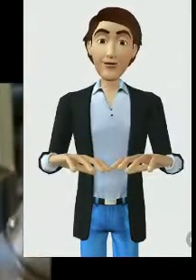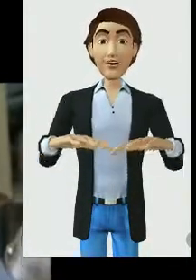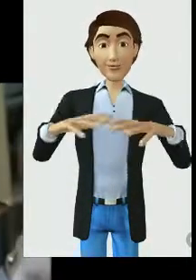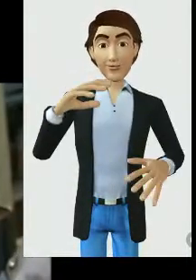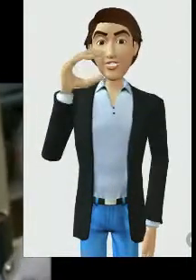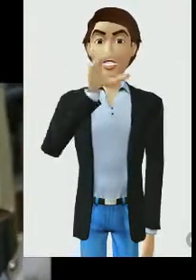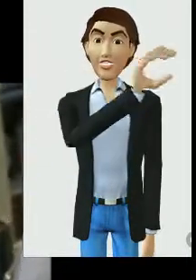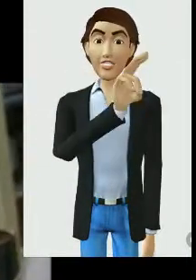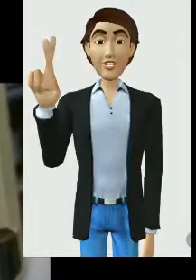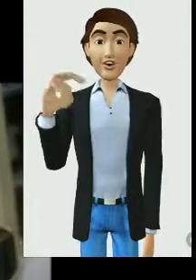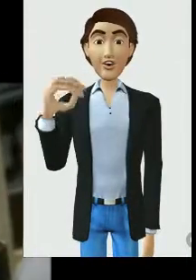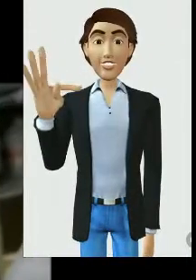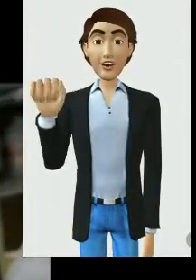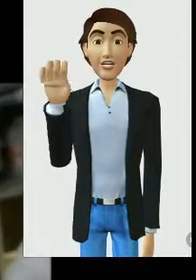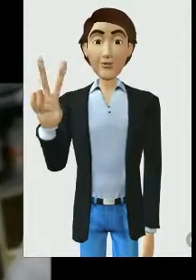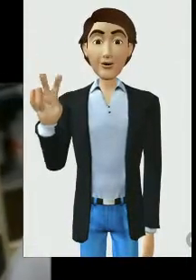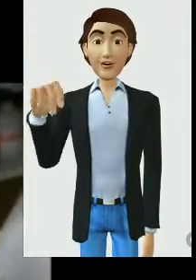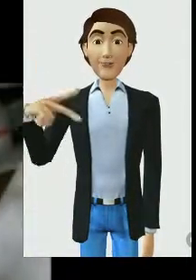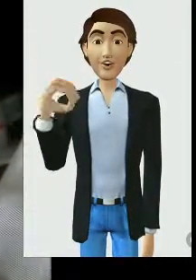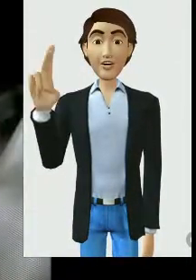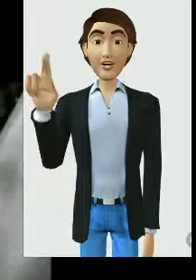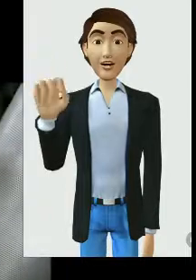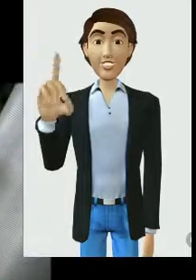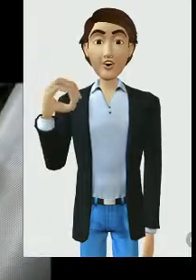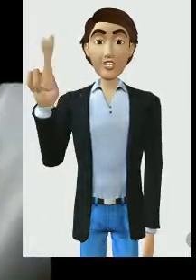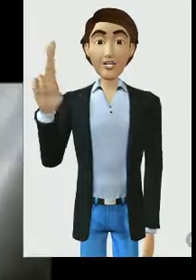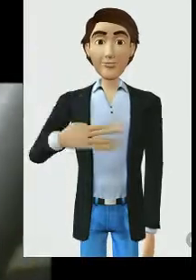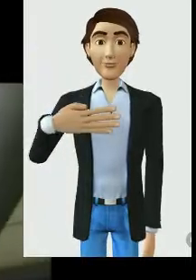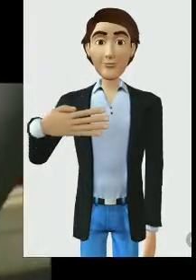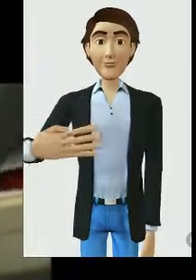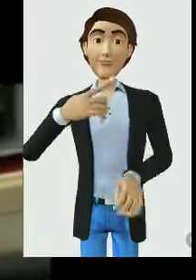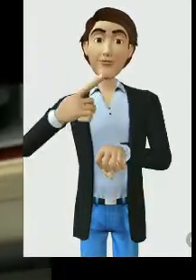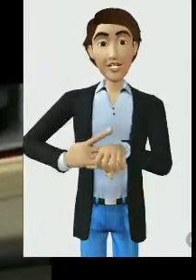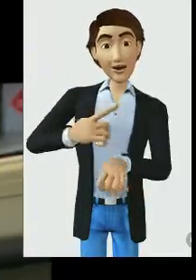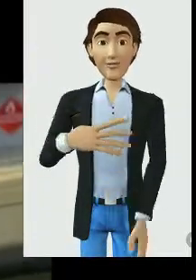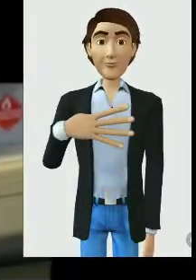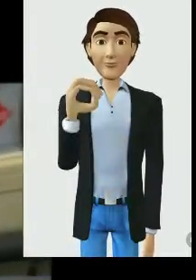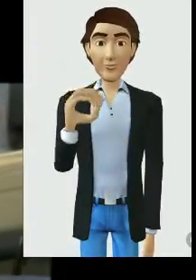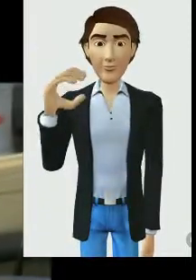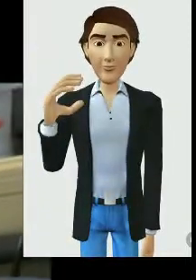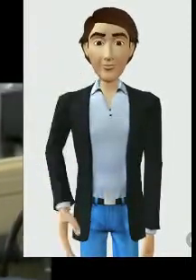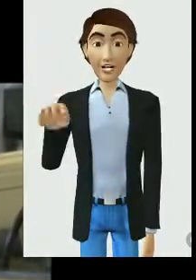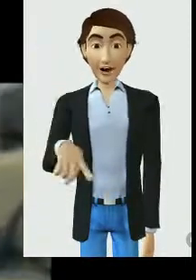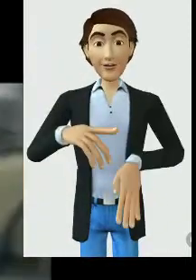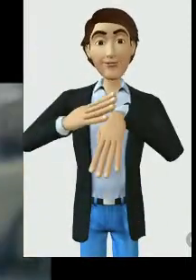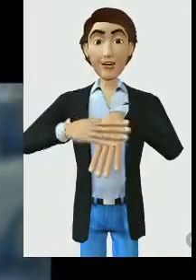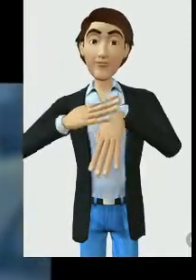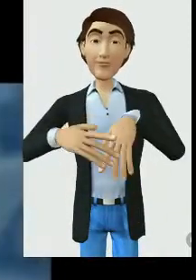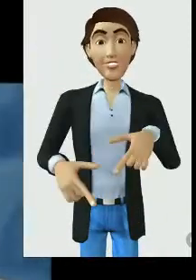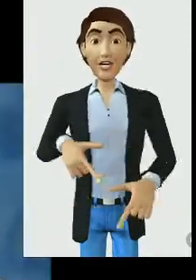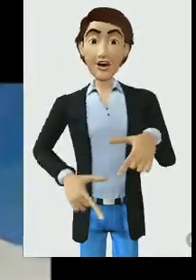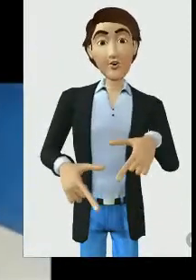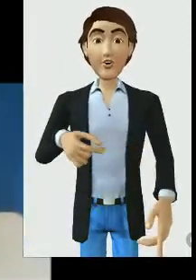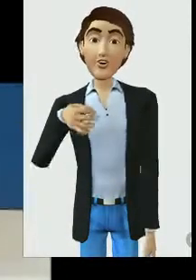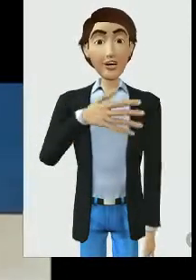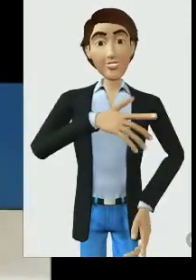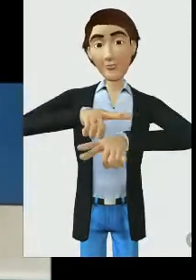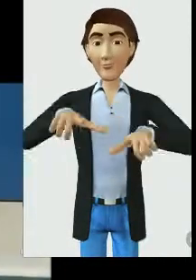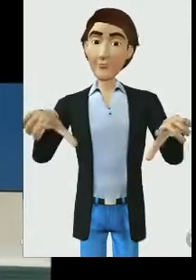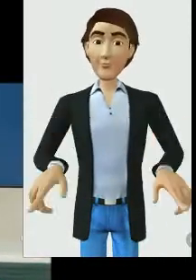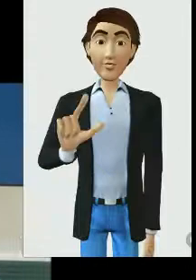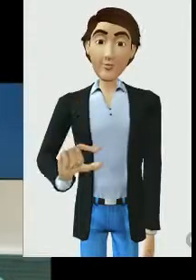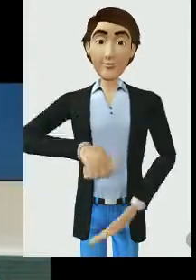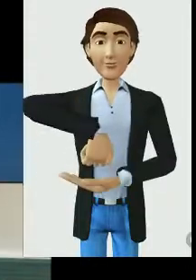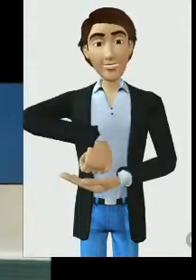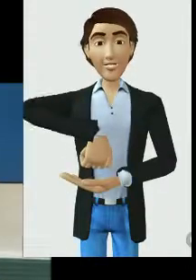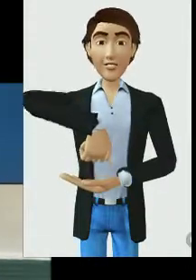ele entra em ebulição com o aquecedor do rotaevaporador marcando 40 graus Celsius? Bom, essa é a função da bomba de